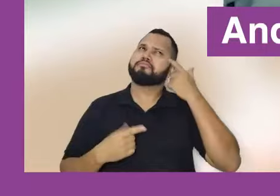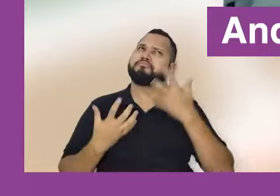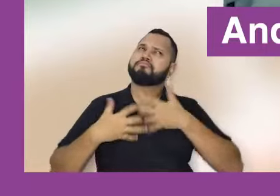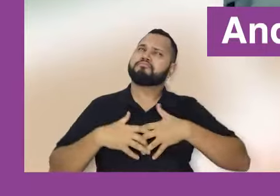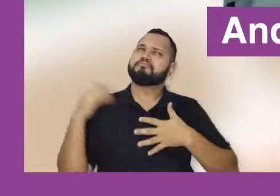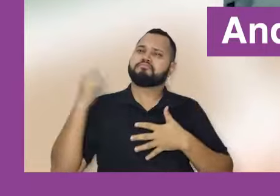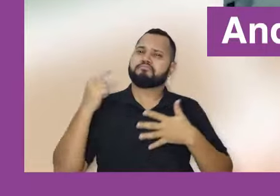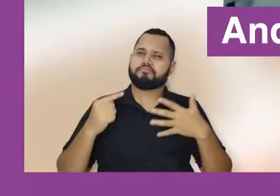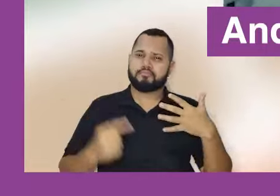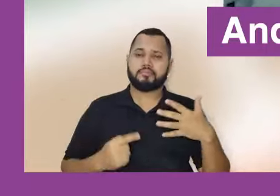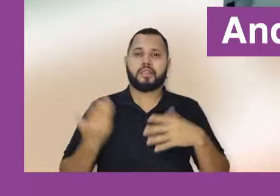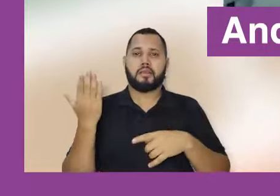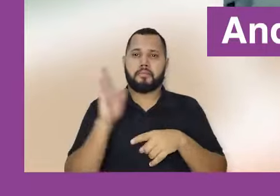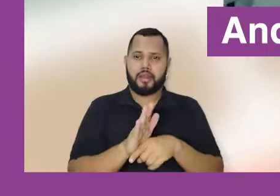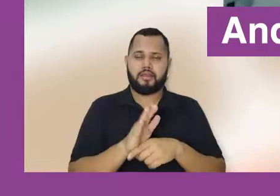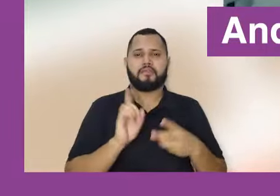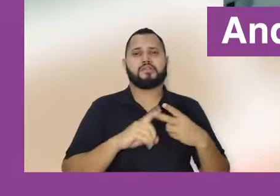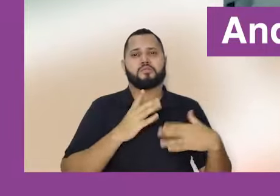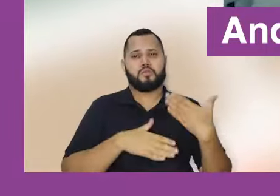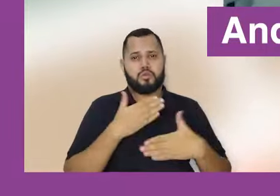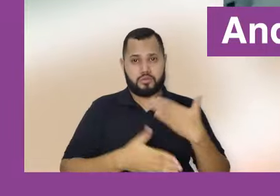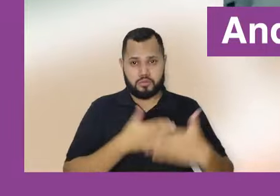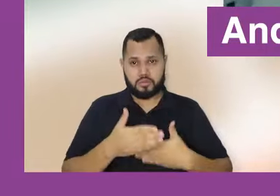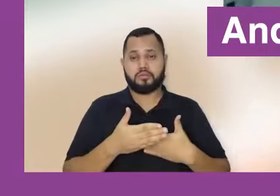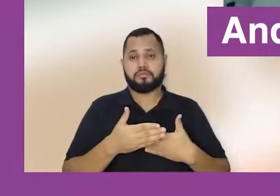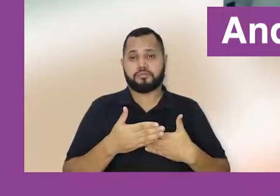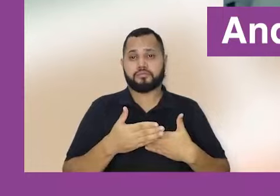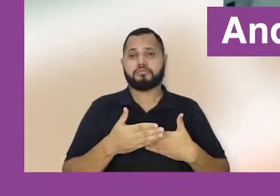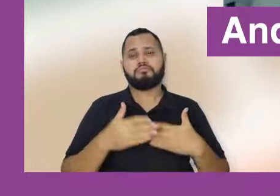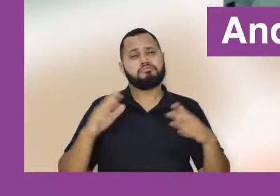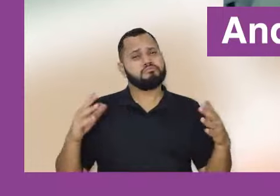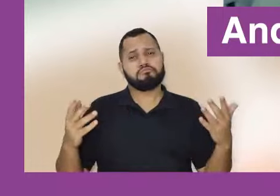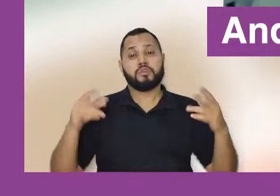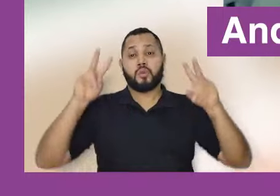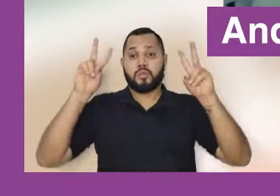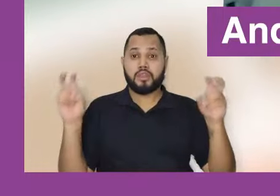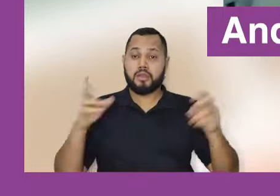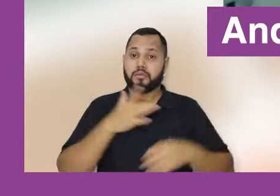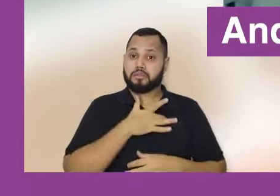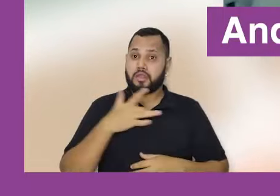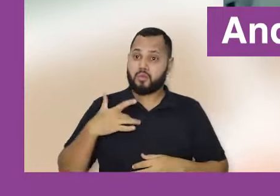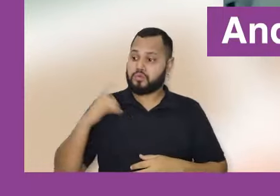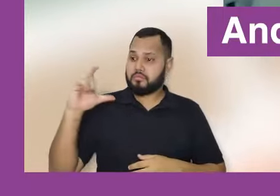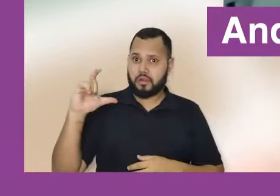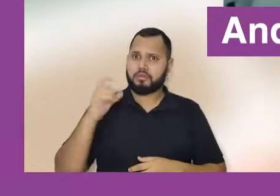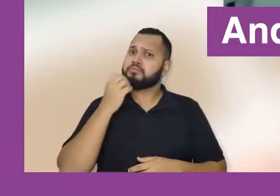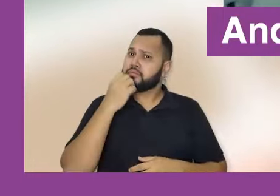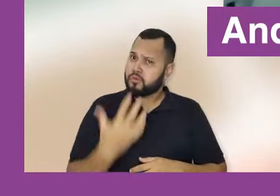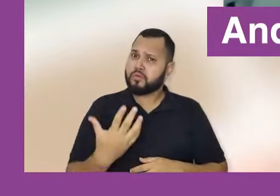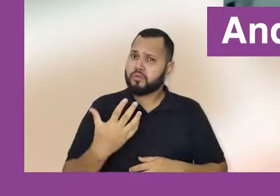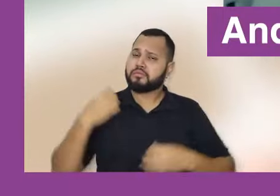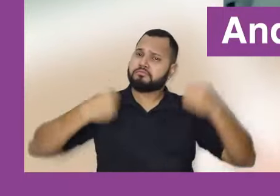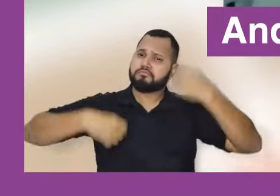repensar algumas coisas repensar benefícios repensar processos enfim o tema de plano de saúde por exemplo né